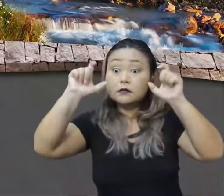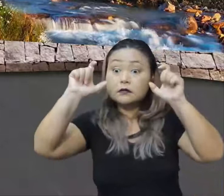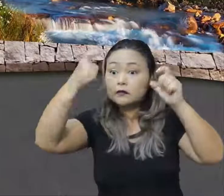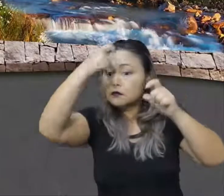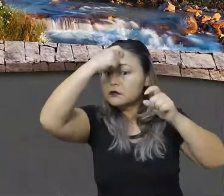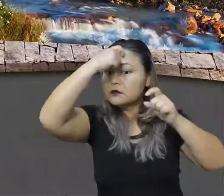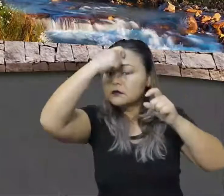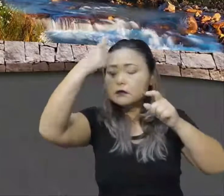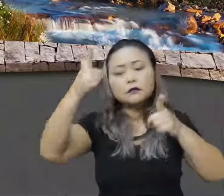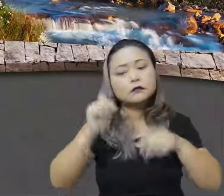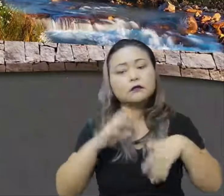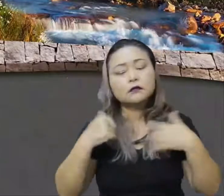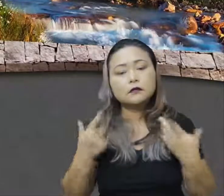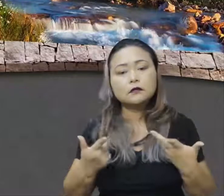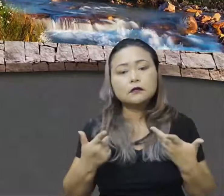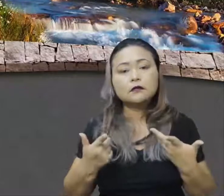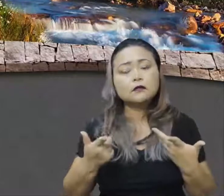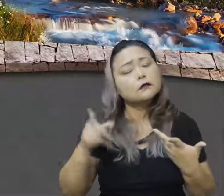consciência.